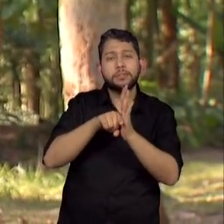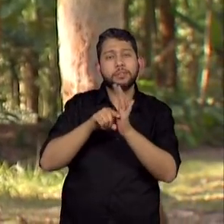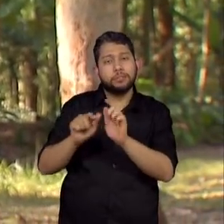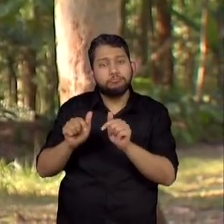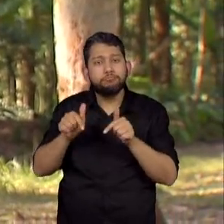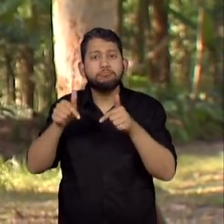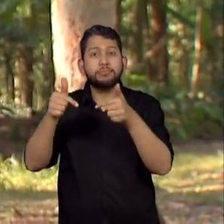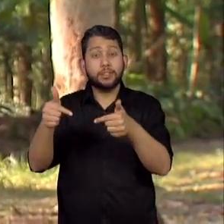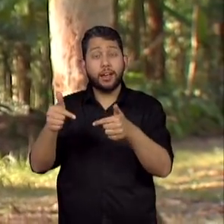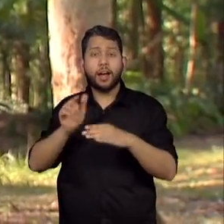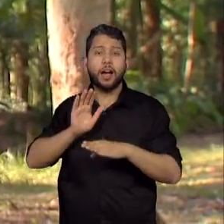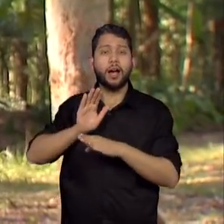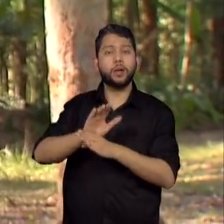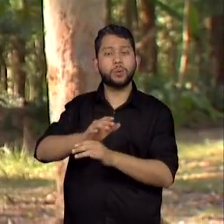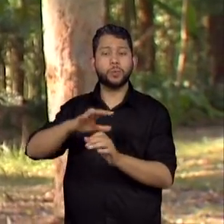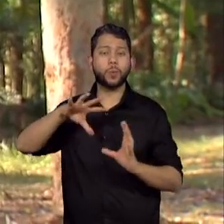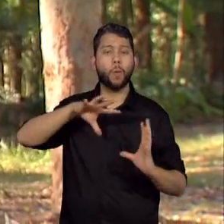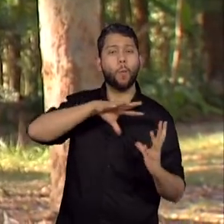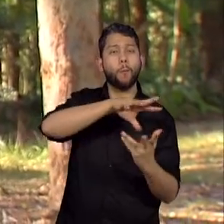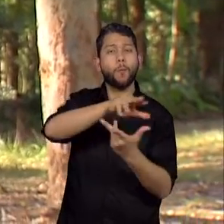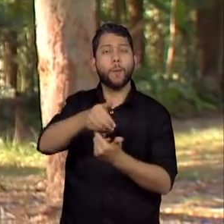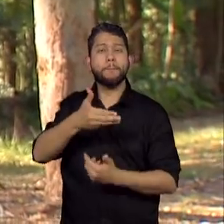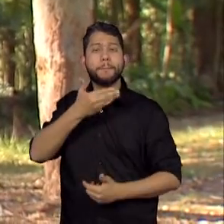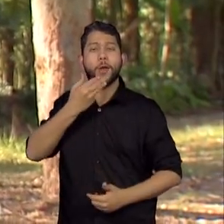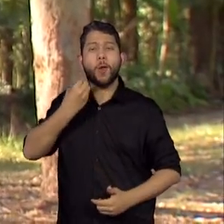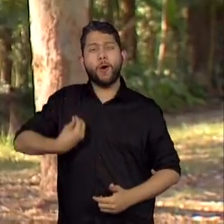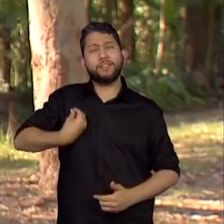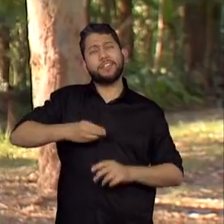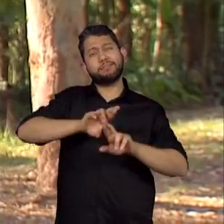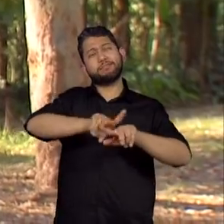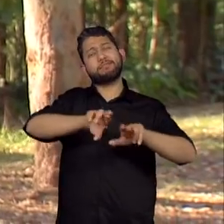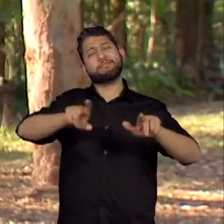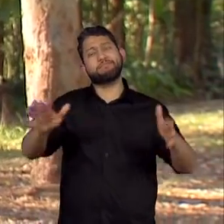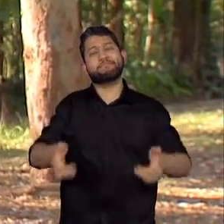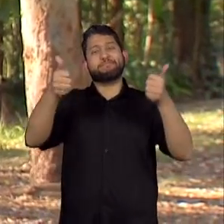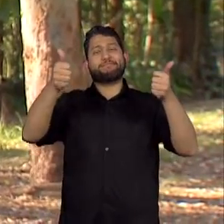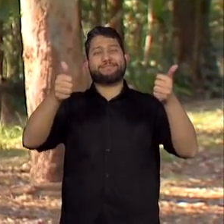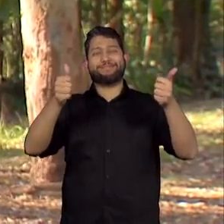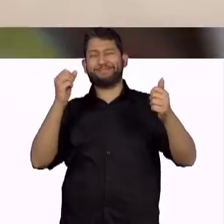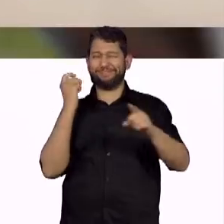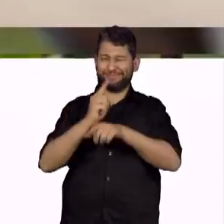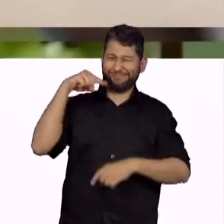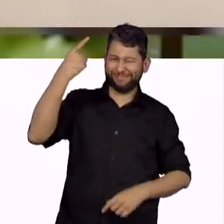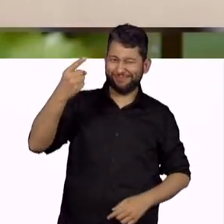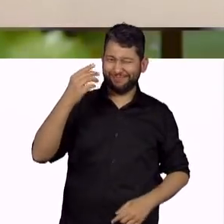por um mundo melhor para todas as formas de vida. Até lá!